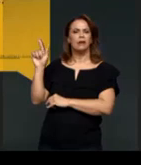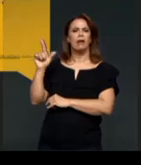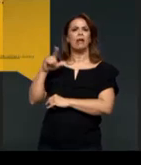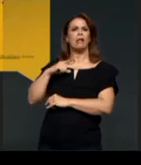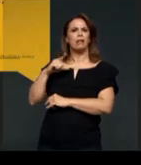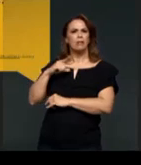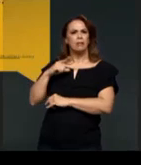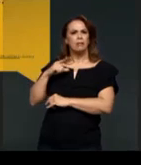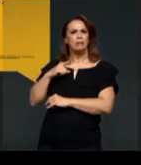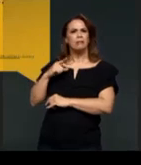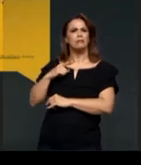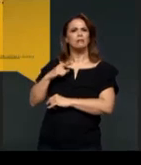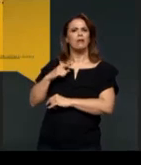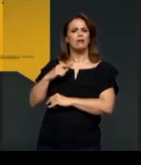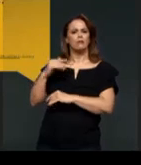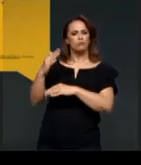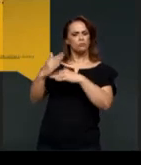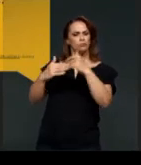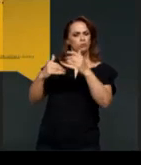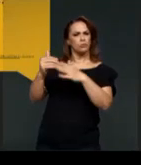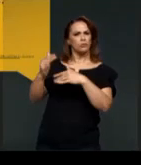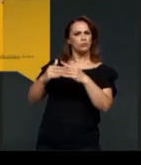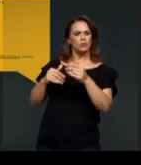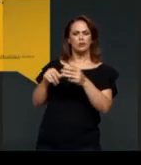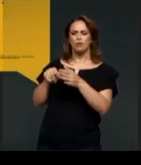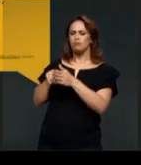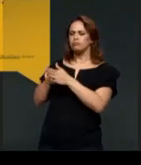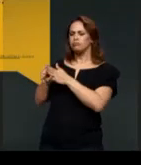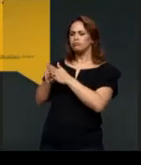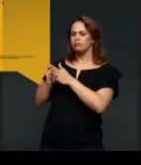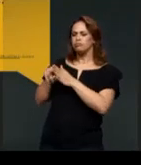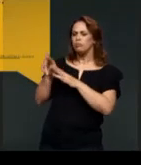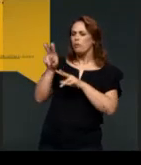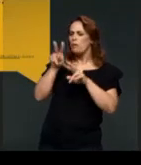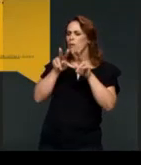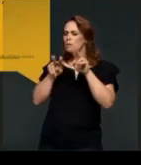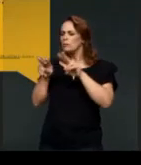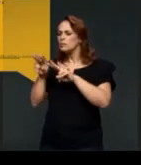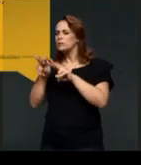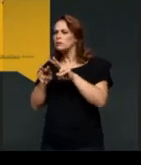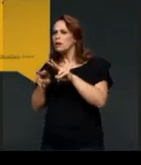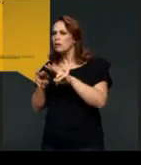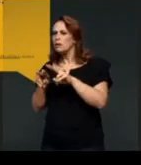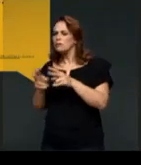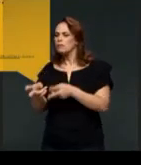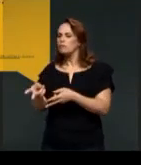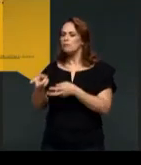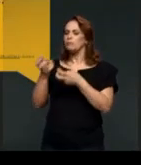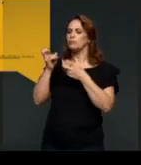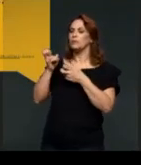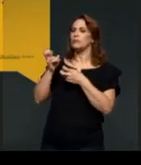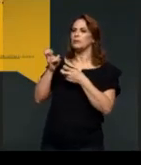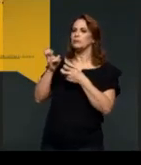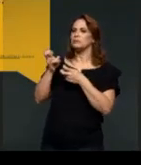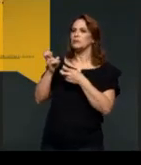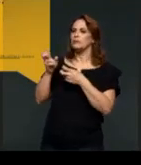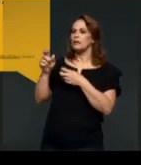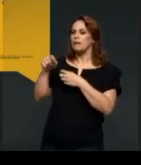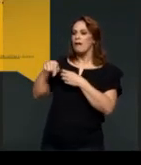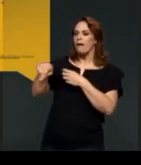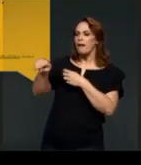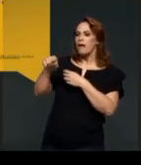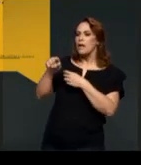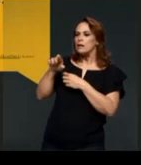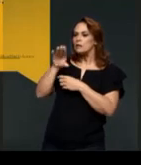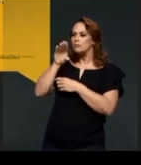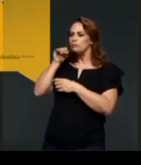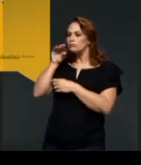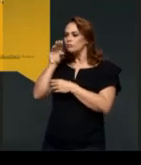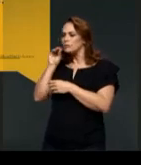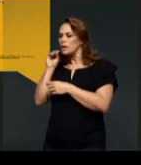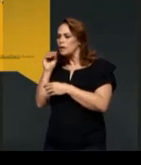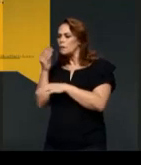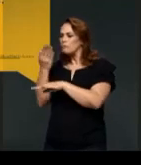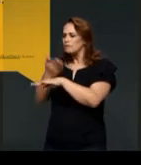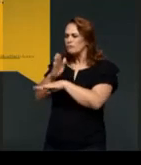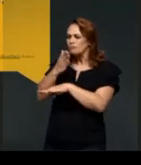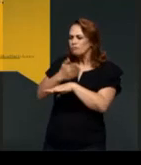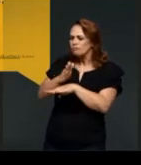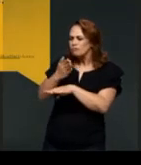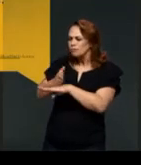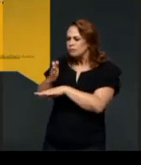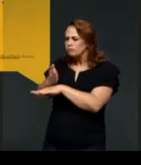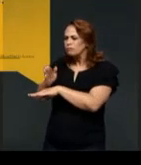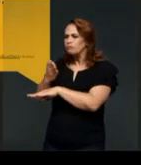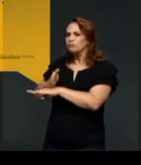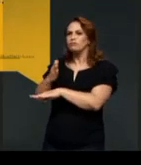nota nesses funcionários? Ele mostra que depois de treinamento efetivo, algumas coisas acontecem. Então, para a gente